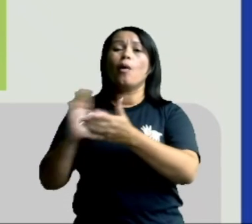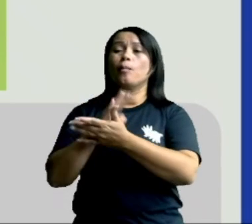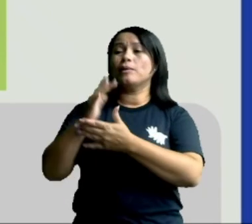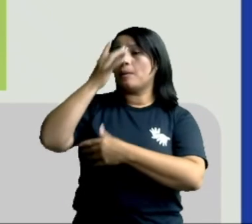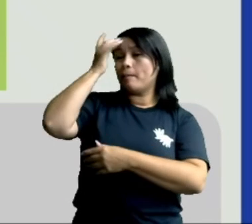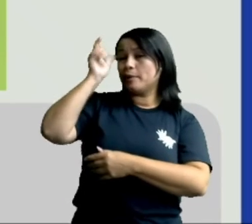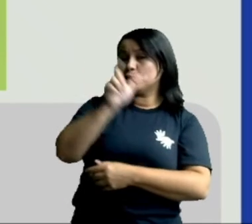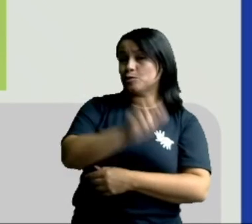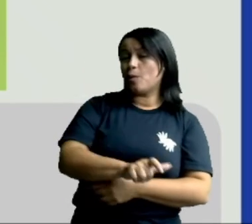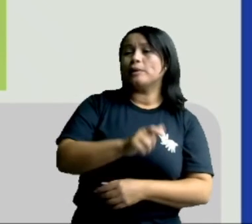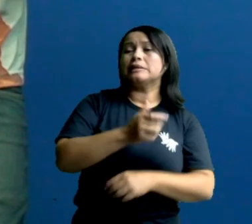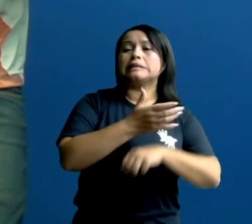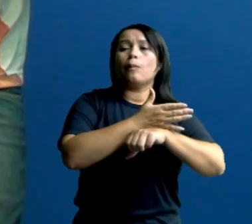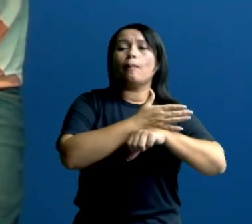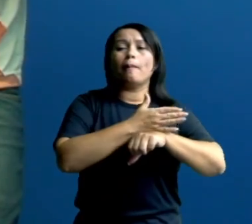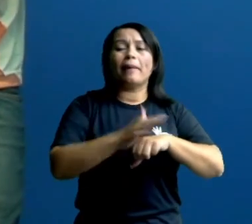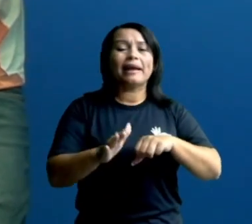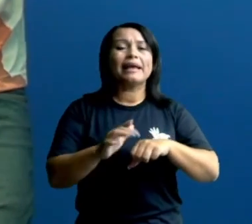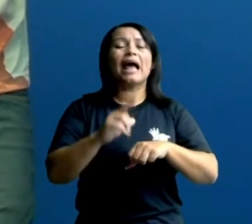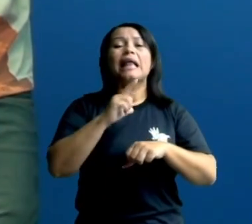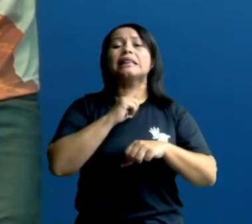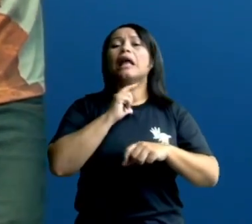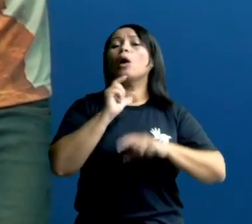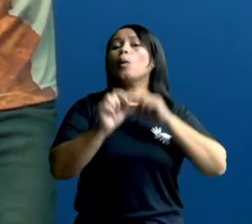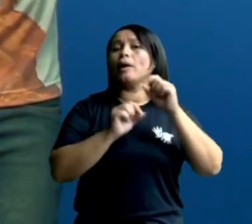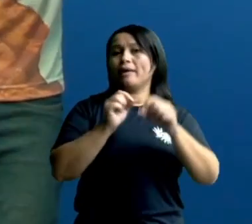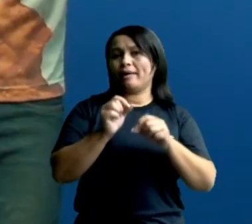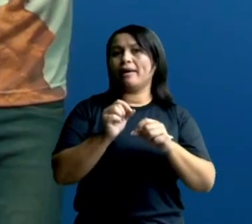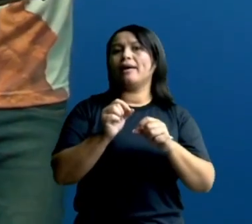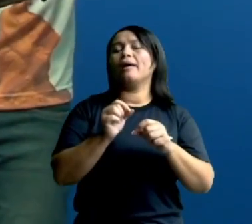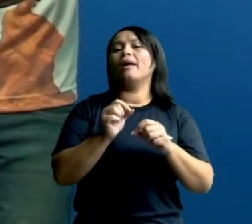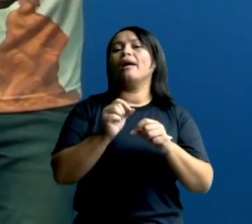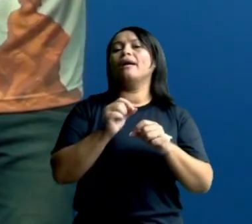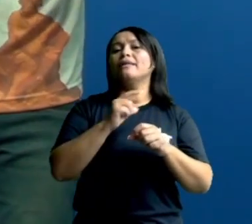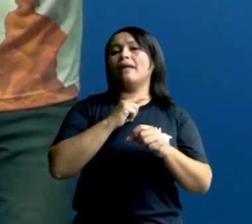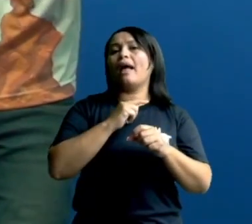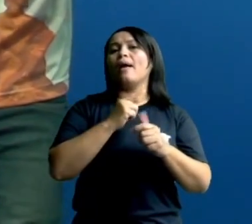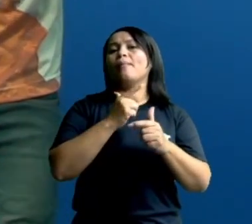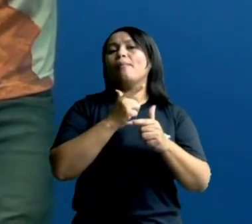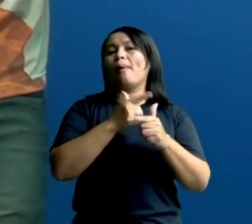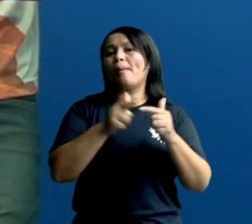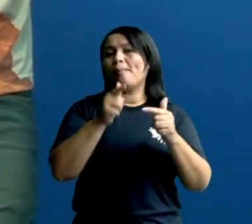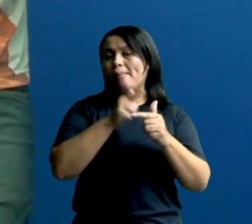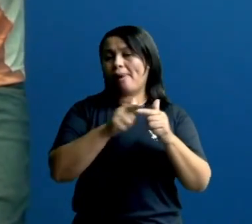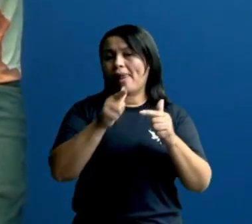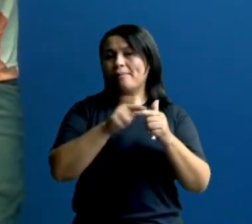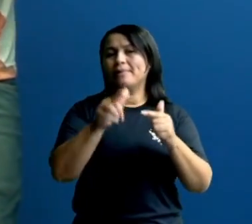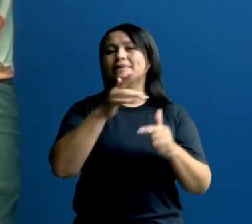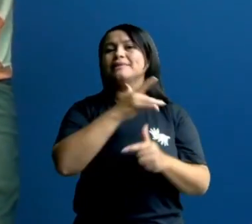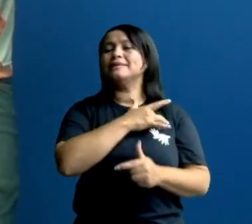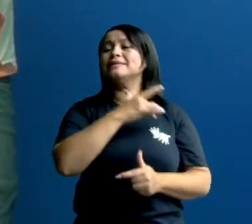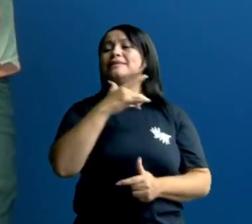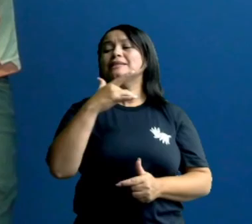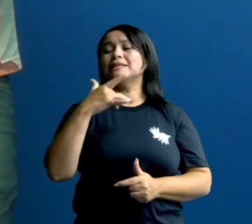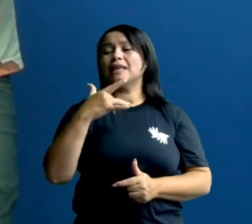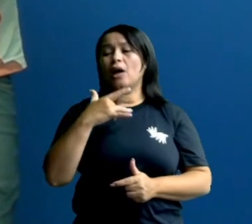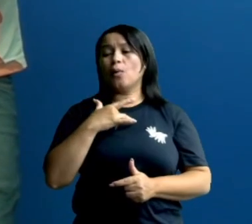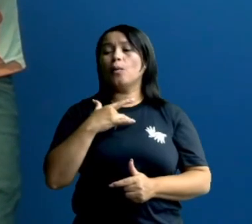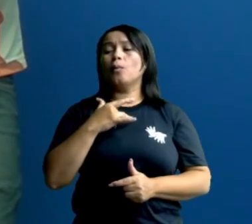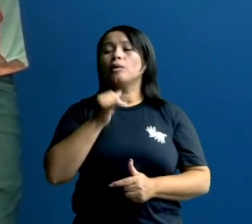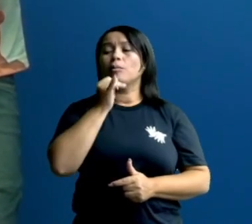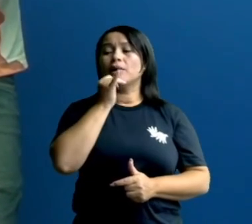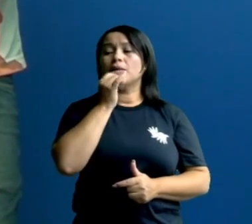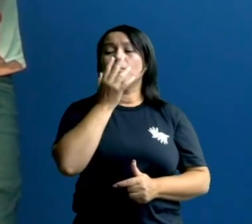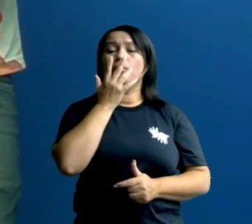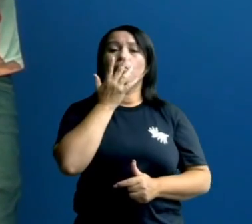que são mais branquinhas, né, têm uma maior chance de apresentar problemas de saúde associados